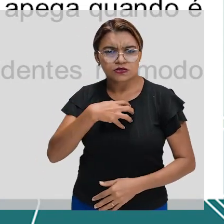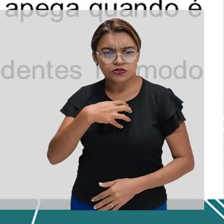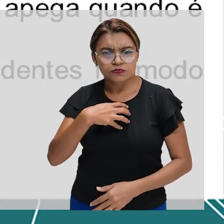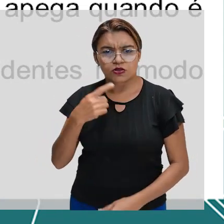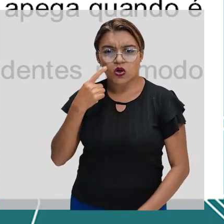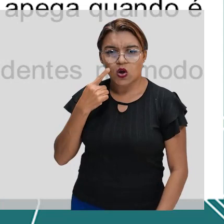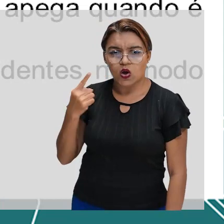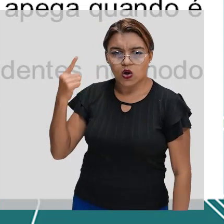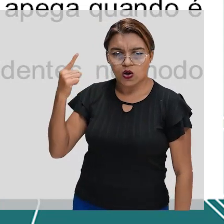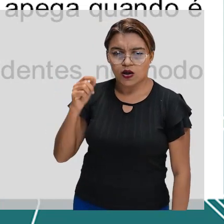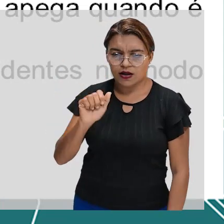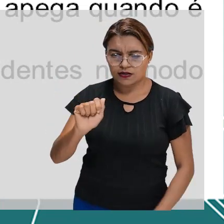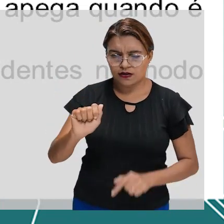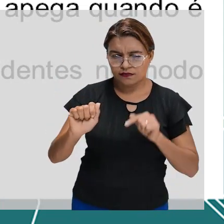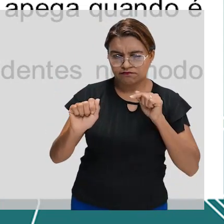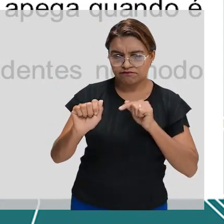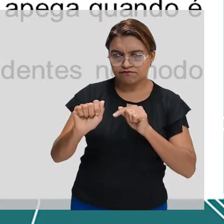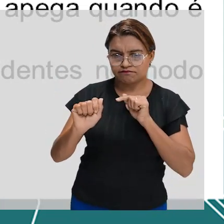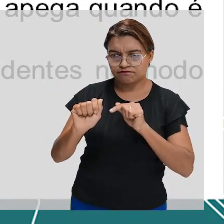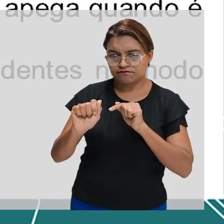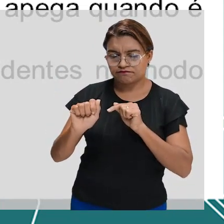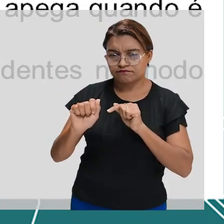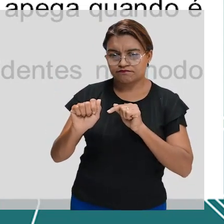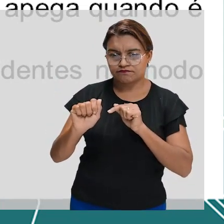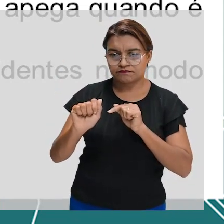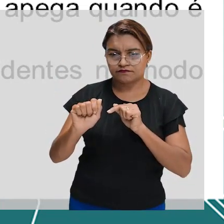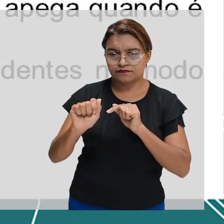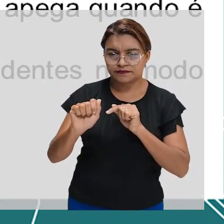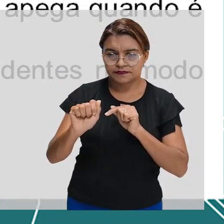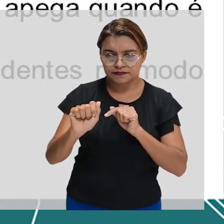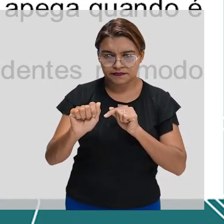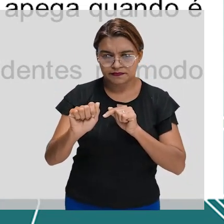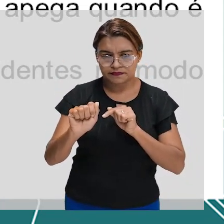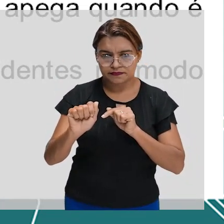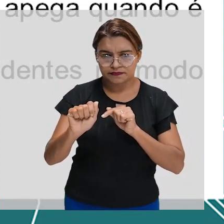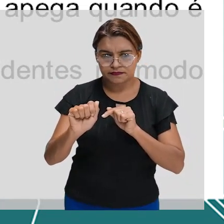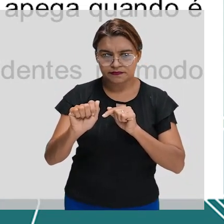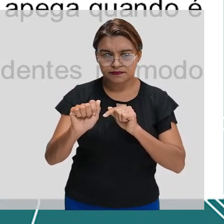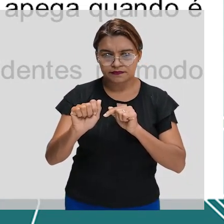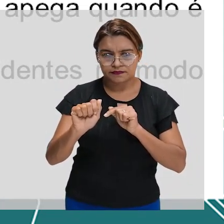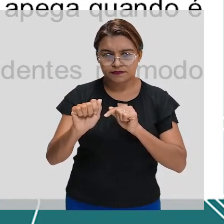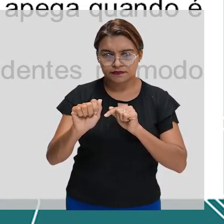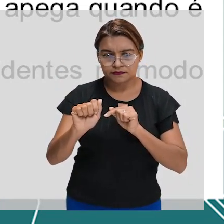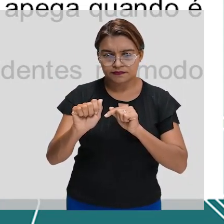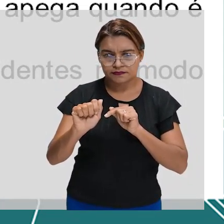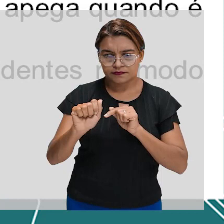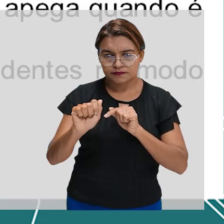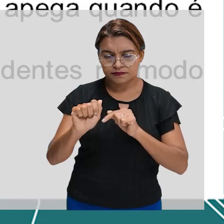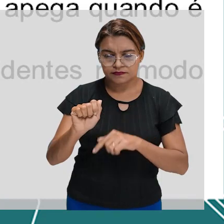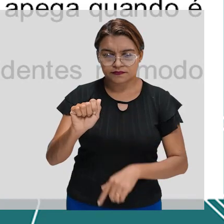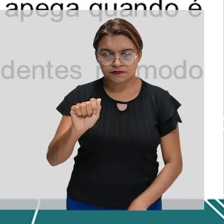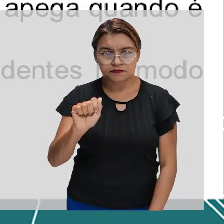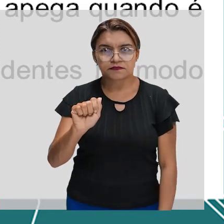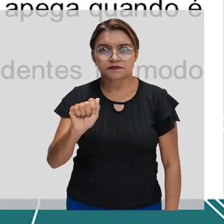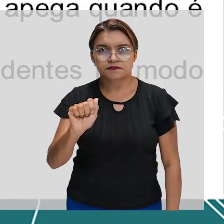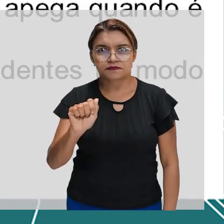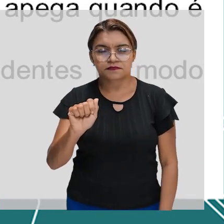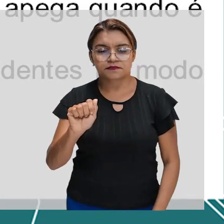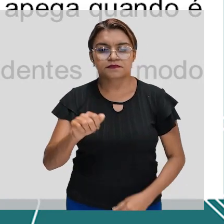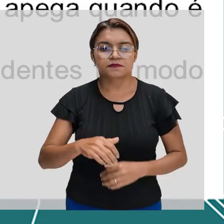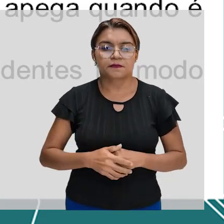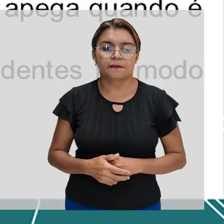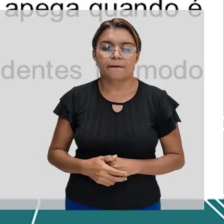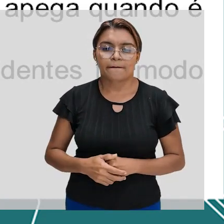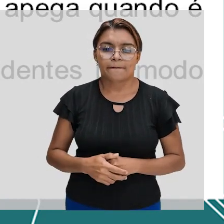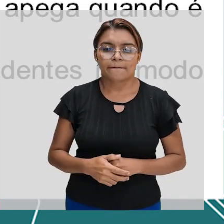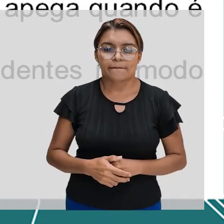presente é na recusa de Simão e Teresa em fugir de Portugal apesar de perseguidos pela